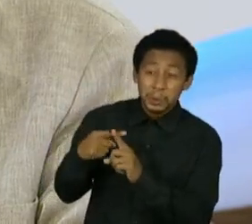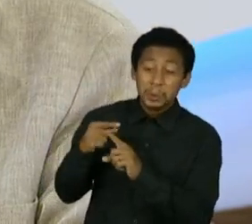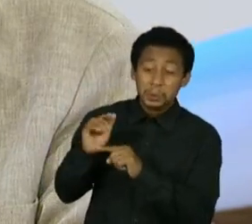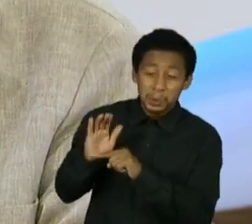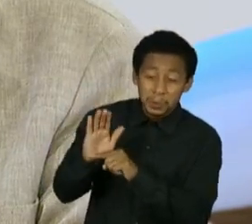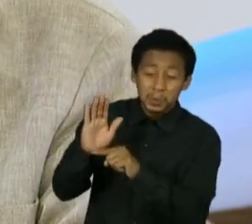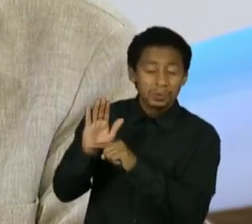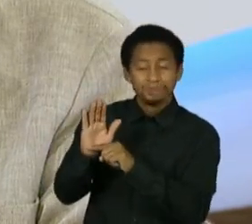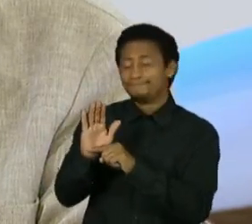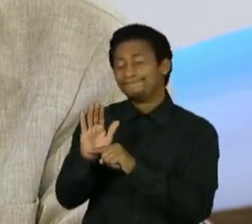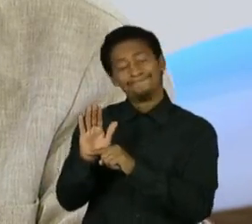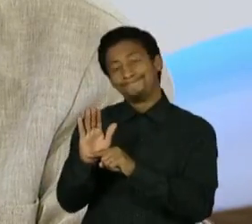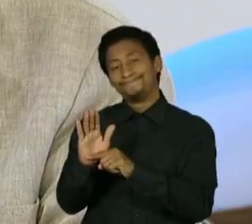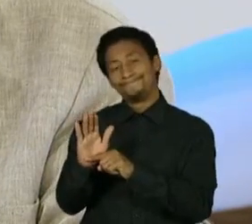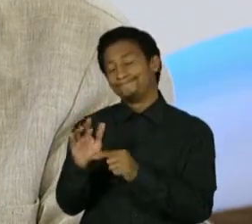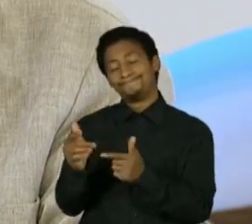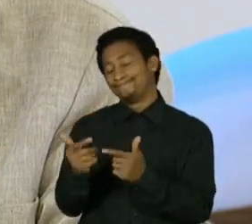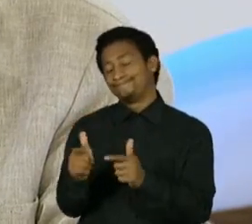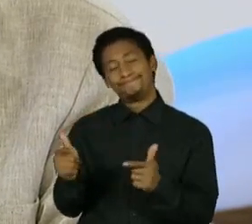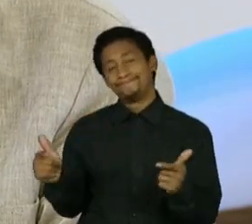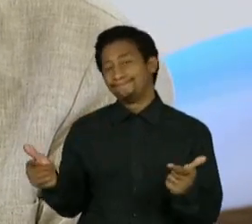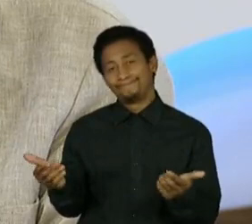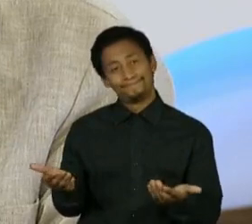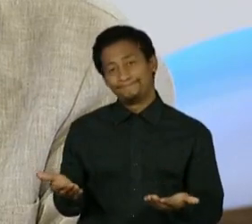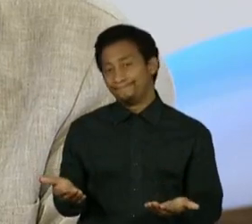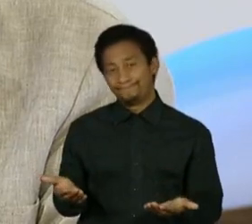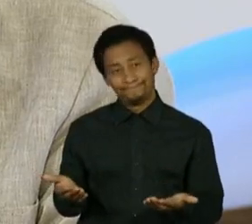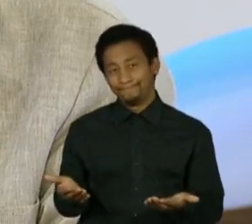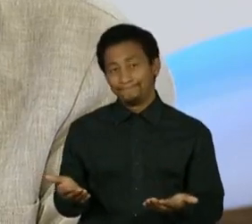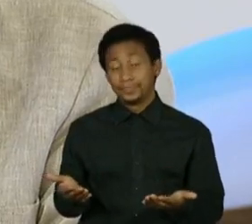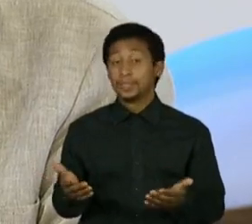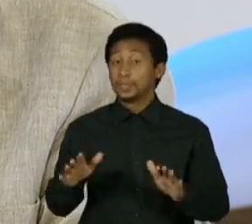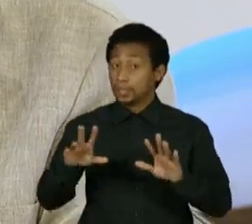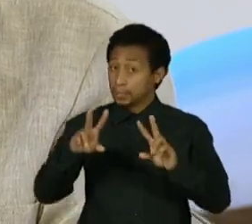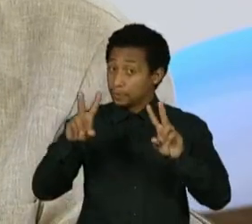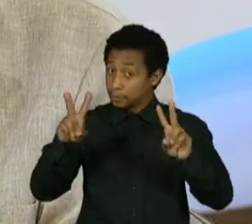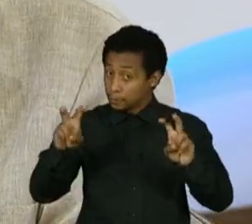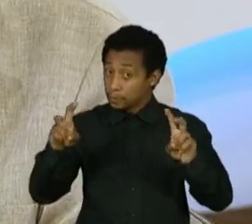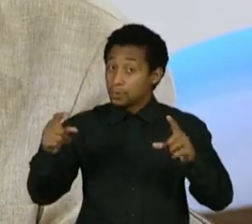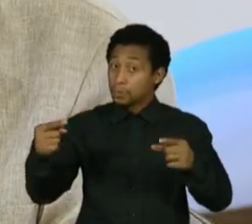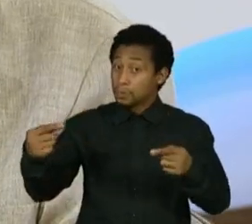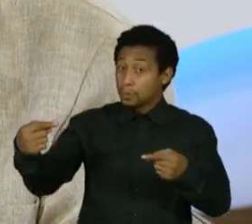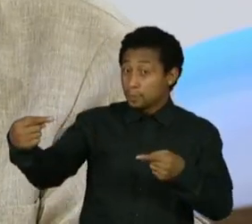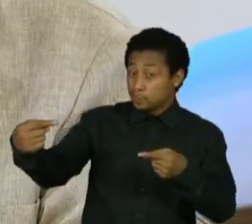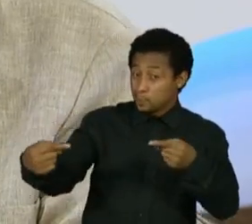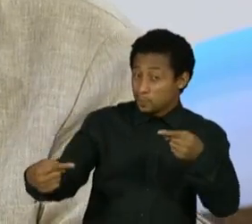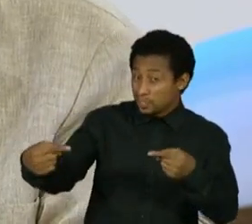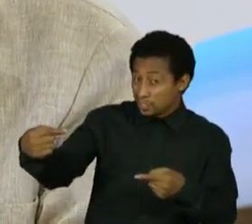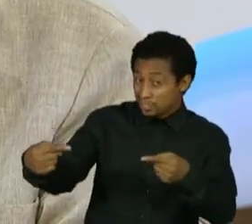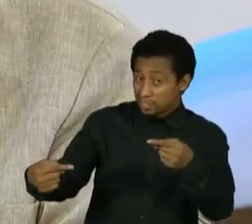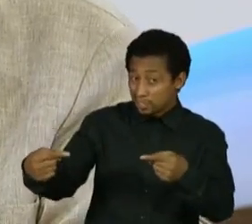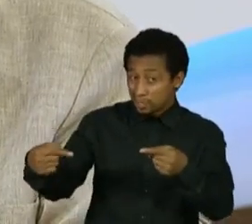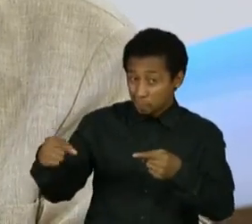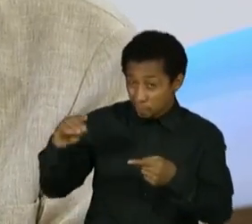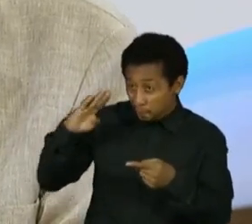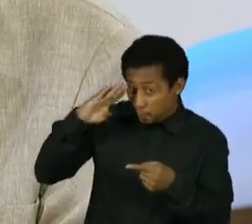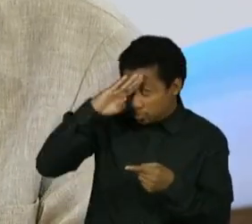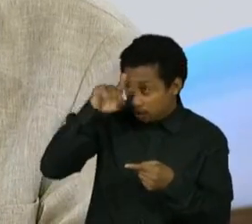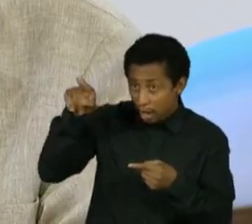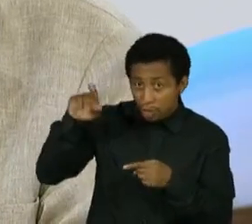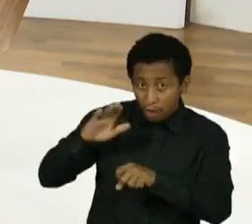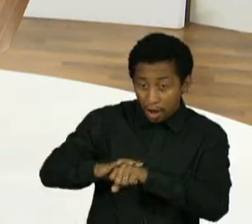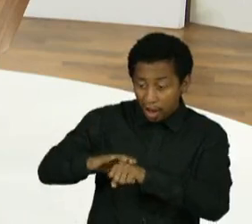contribuição pessoal positiva dele. Em matéria de política também, eu não vejo. Eu acho que